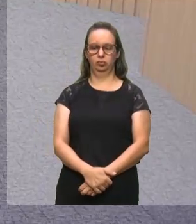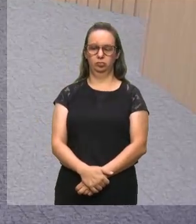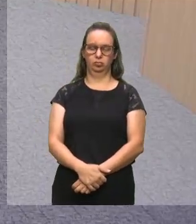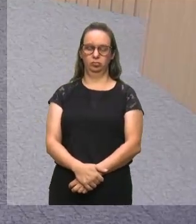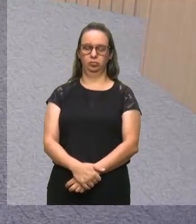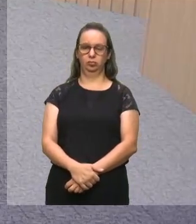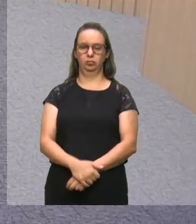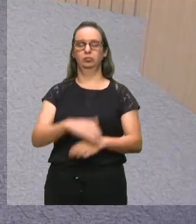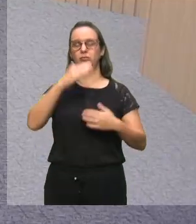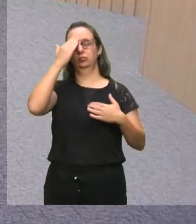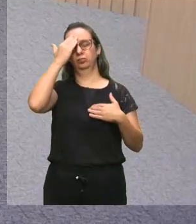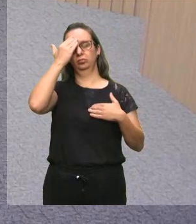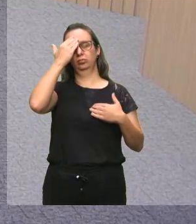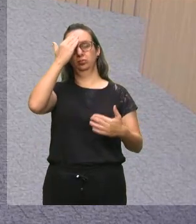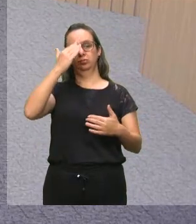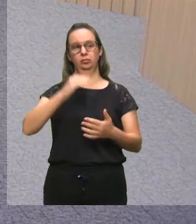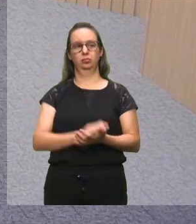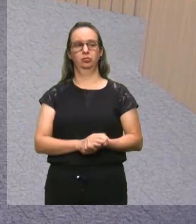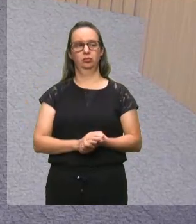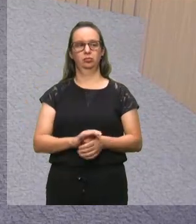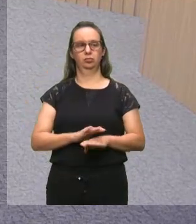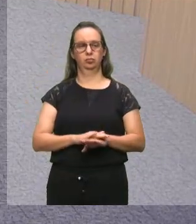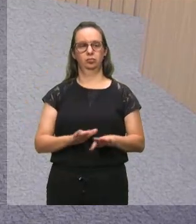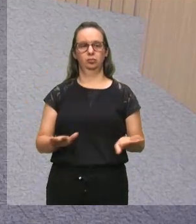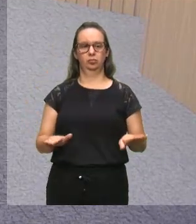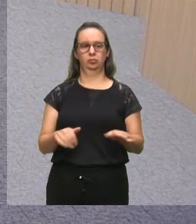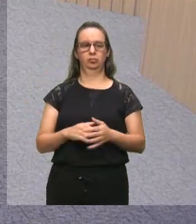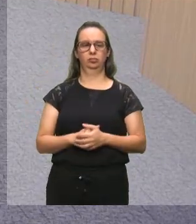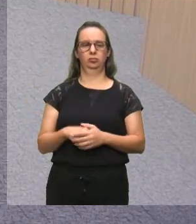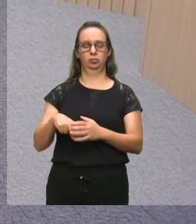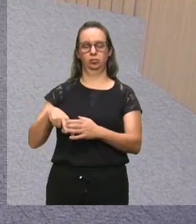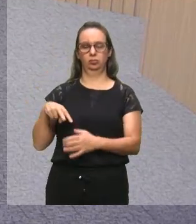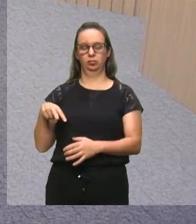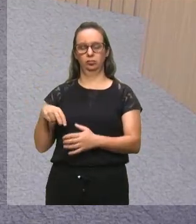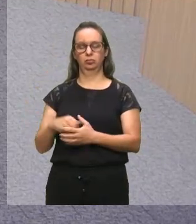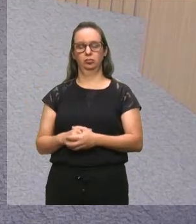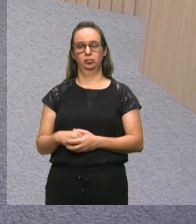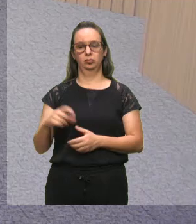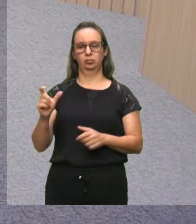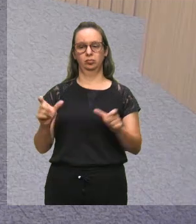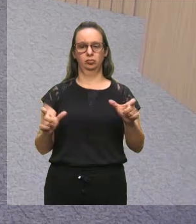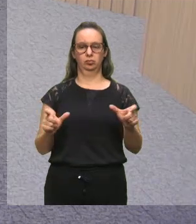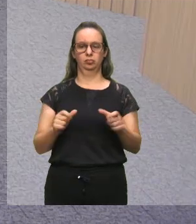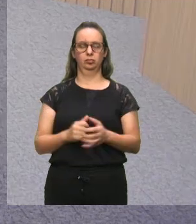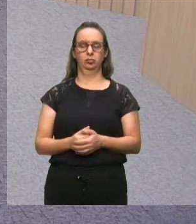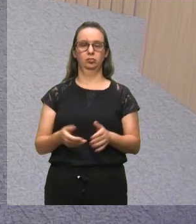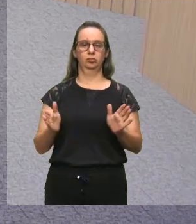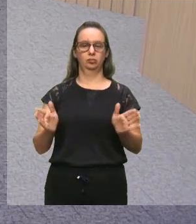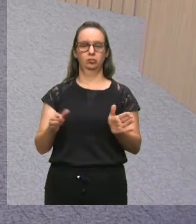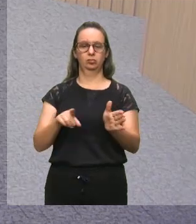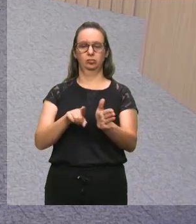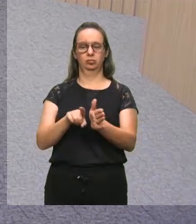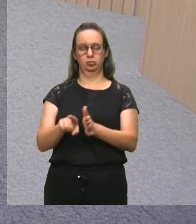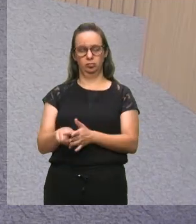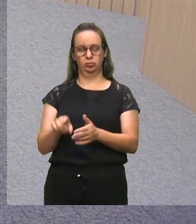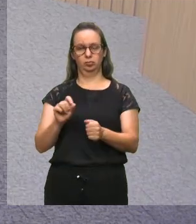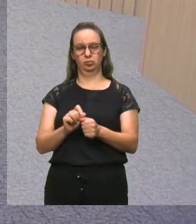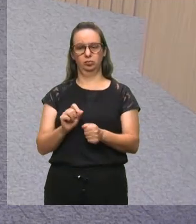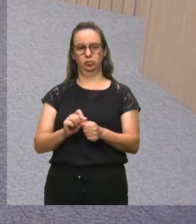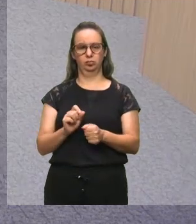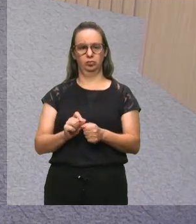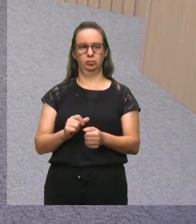Muito obrigado. Encerramos assim o uso da palavra pelos inscritos e passaremos agora às perguntas formuladas por